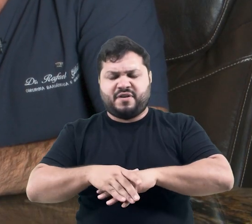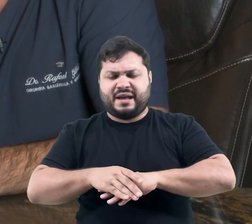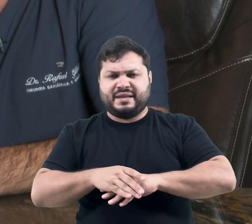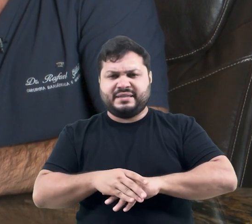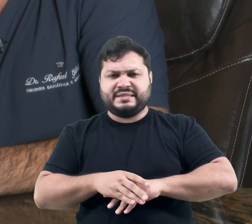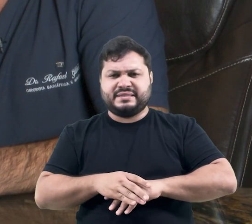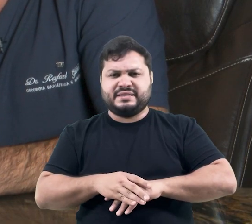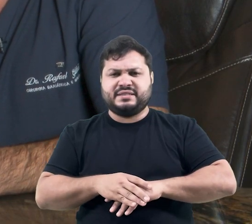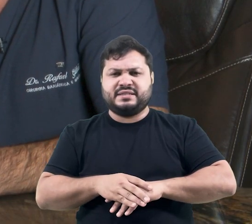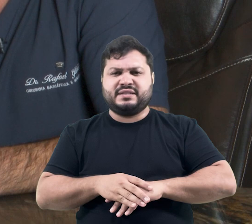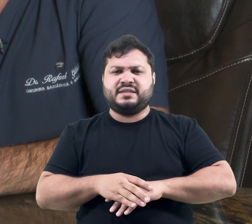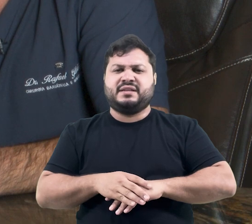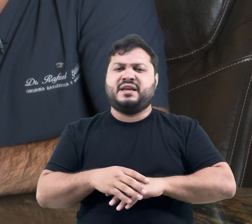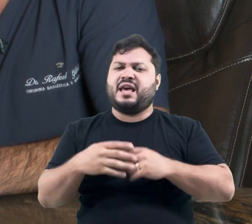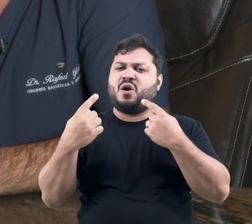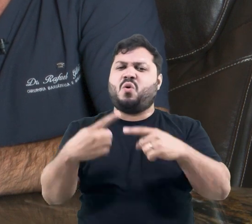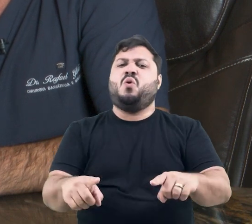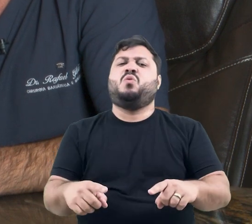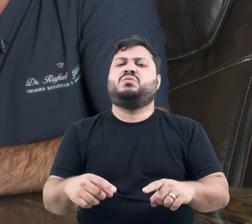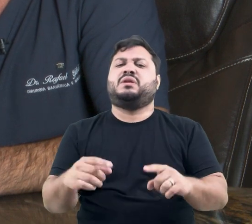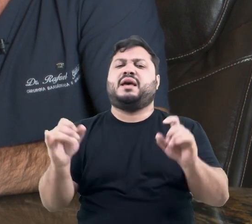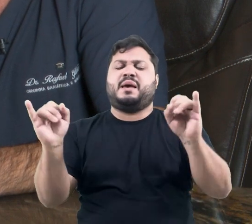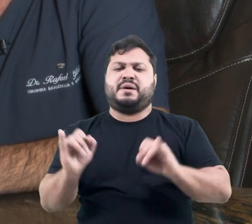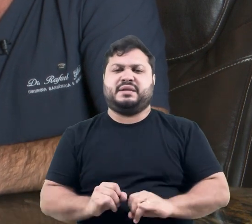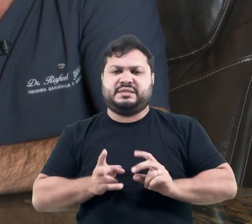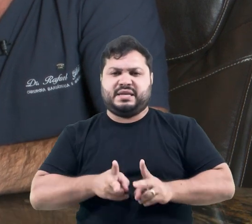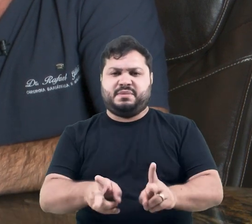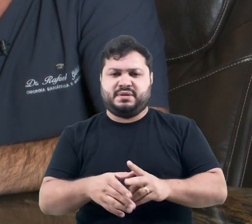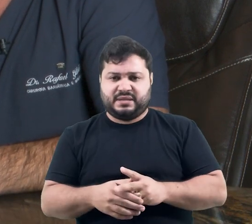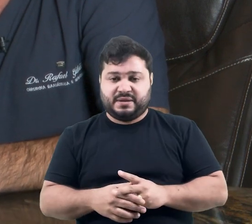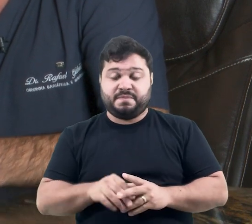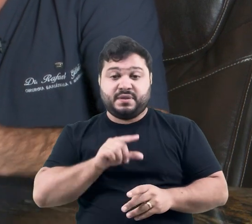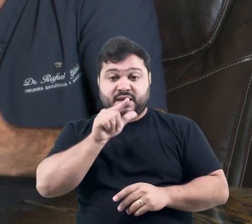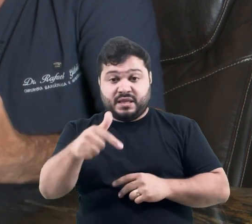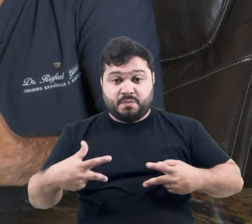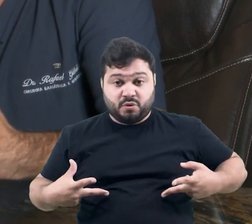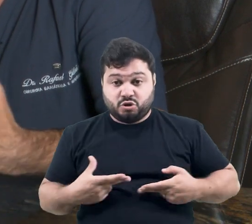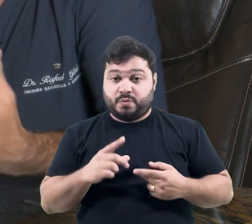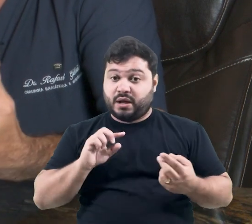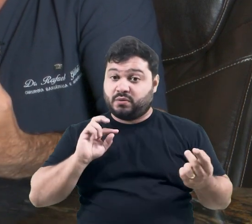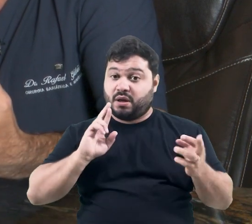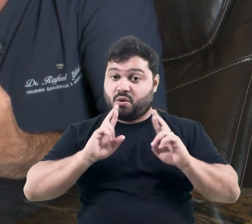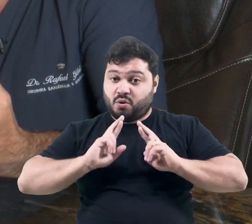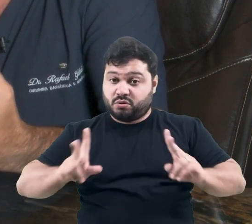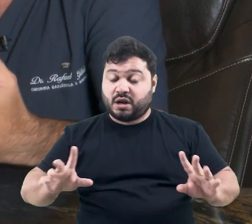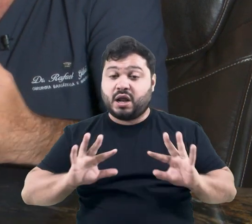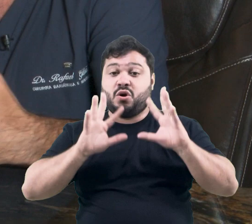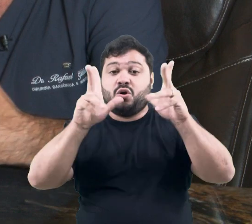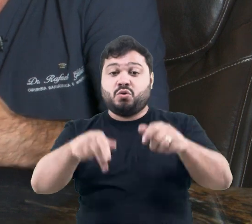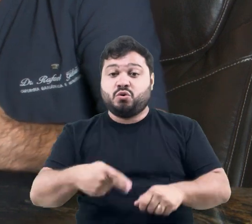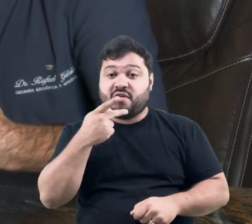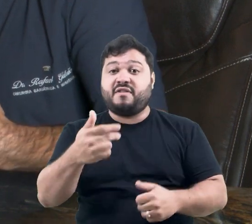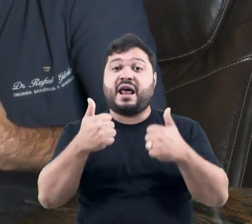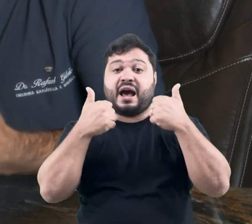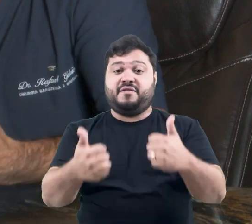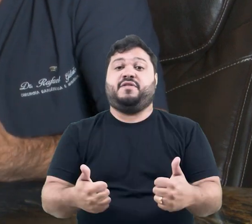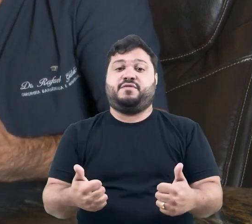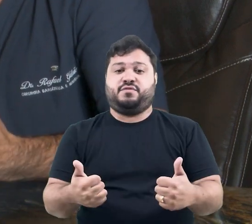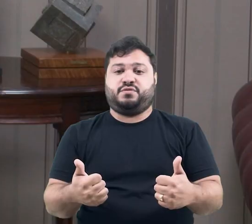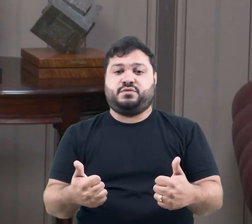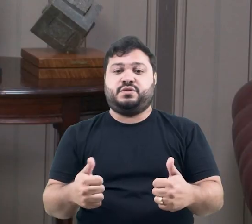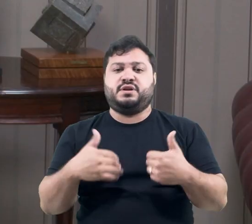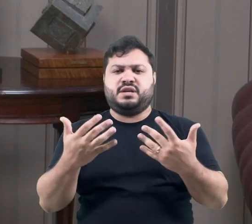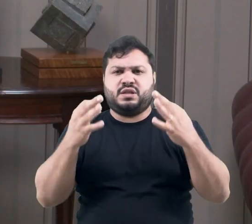faz fala contra ele emagrecer e manter. Depois de operado é o contrário, tudo vai falar a